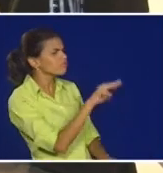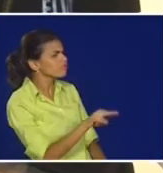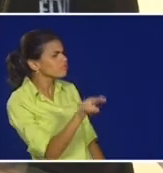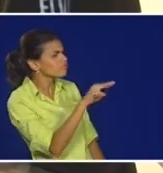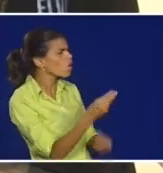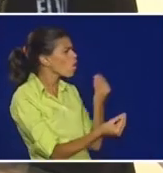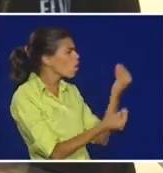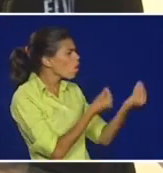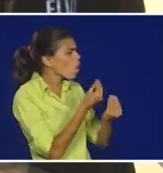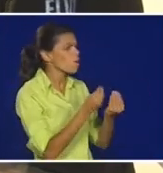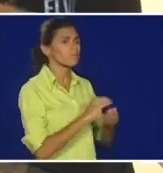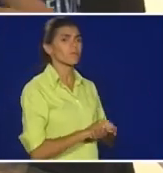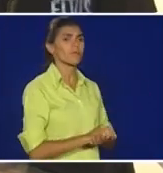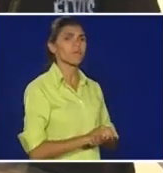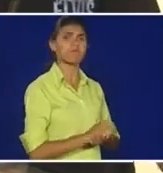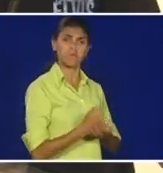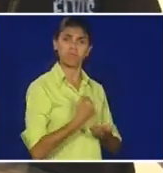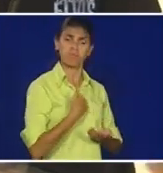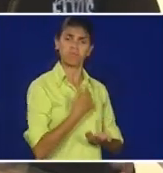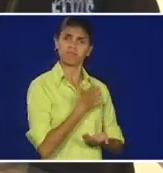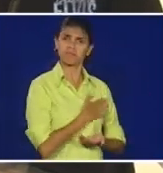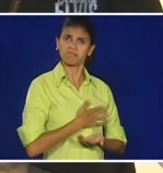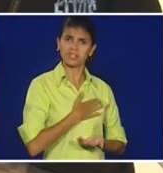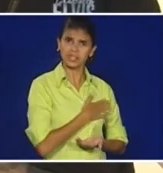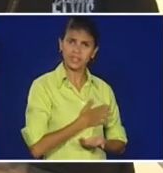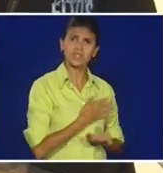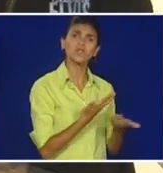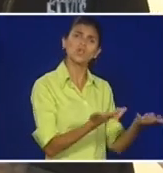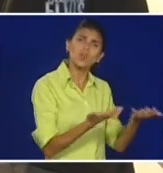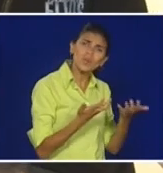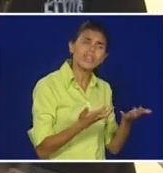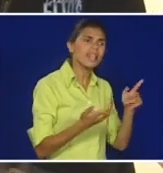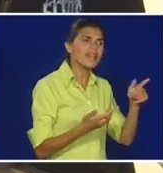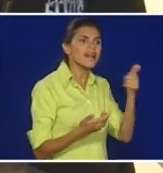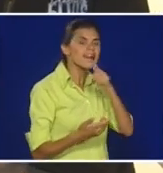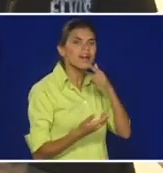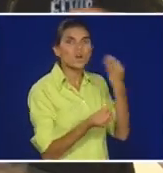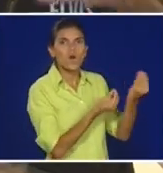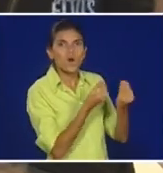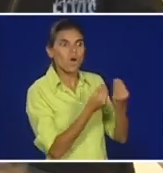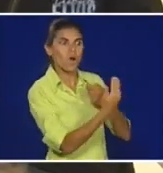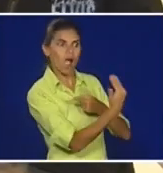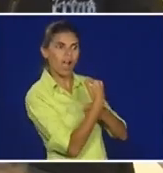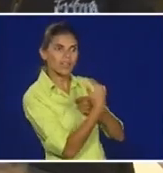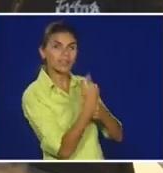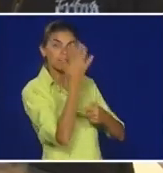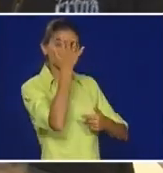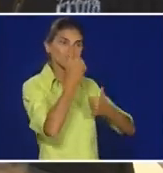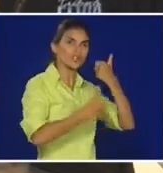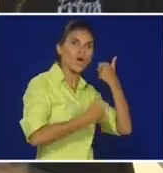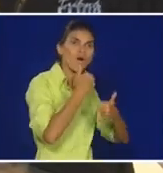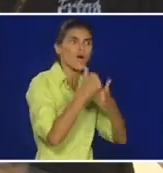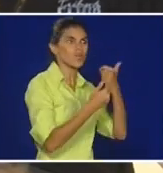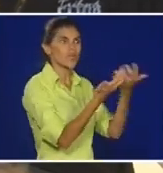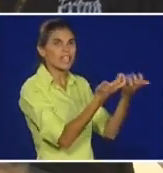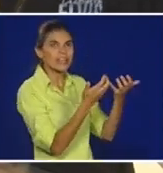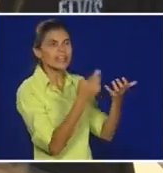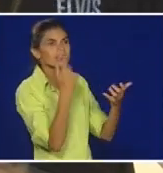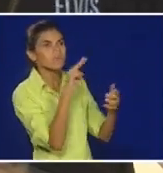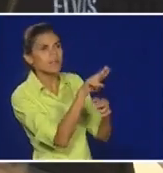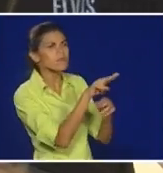E mudar, prefeitirito, radapião, do Gogo, tudo isso, ter a sensação parecida a